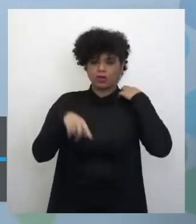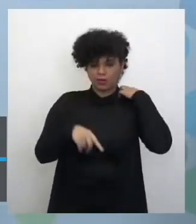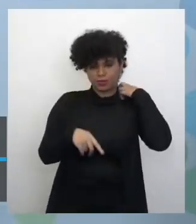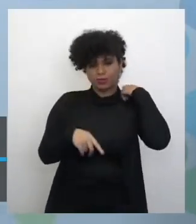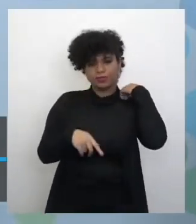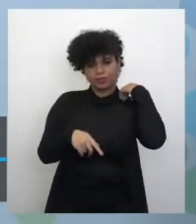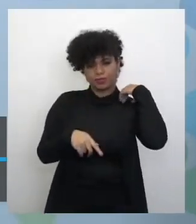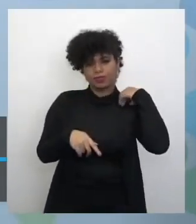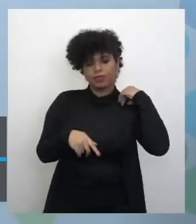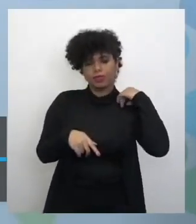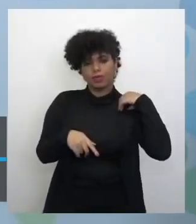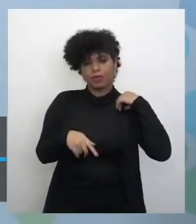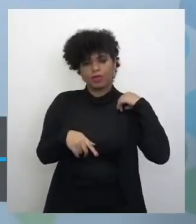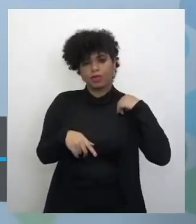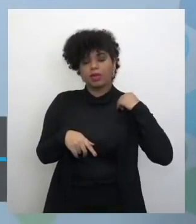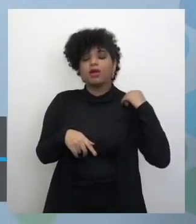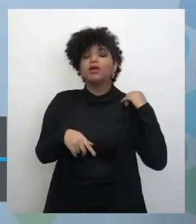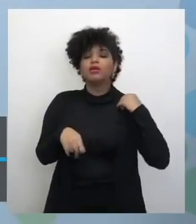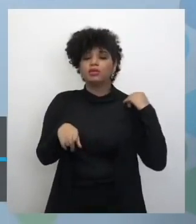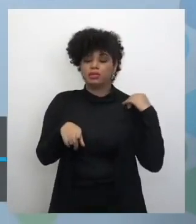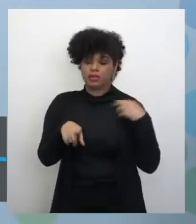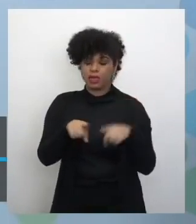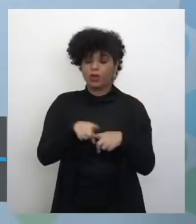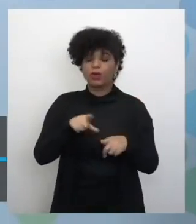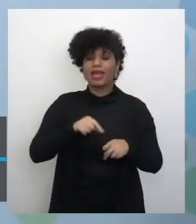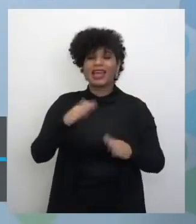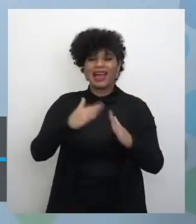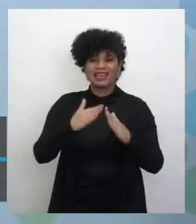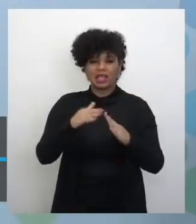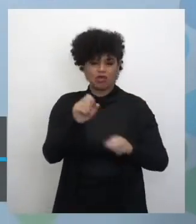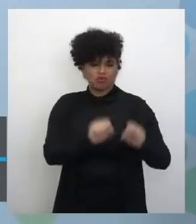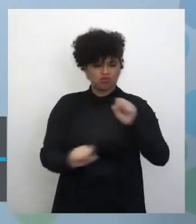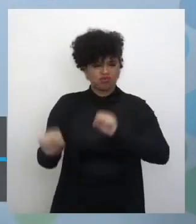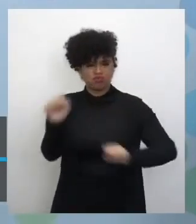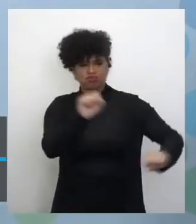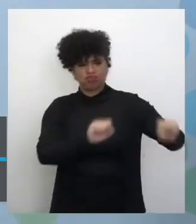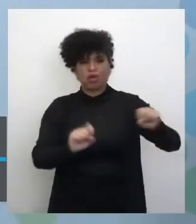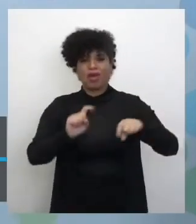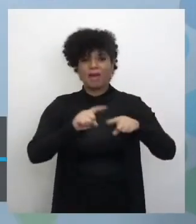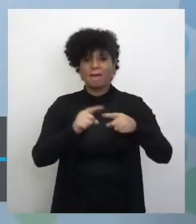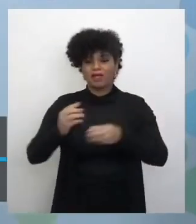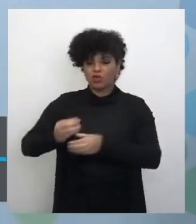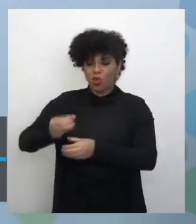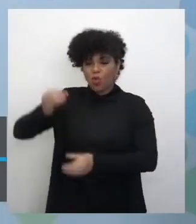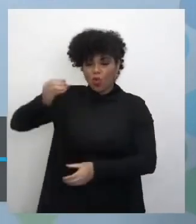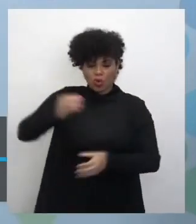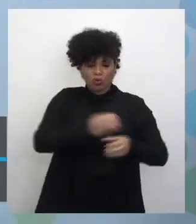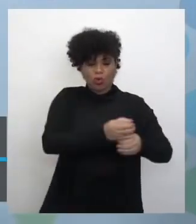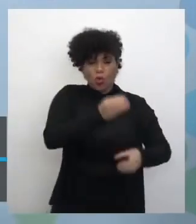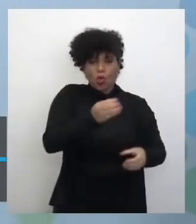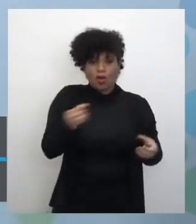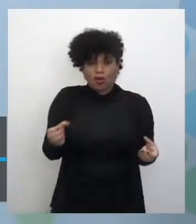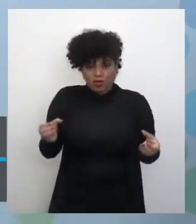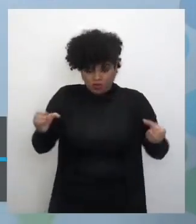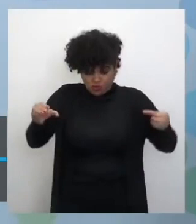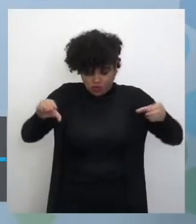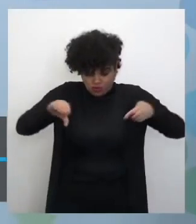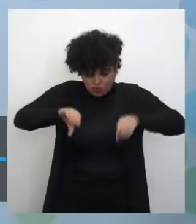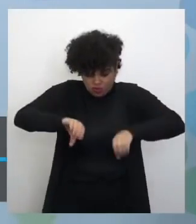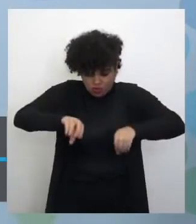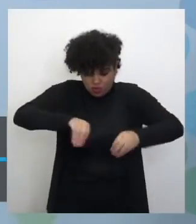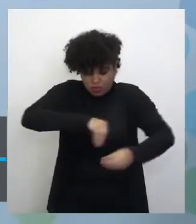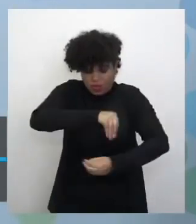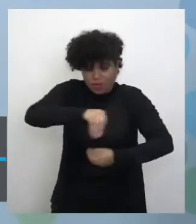A Ilane já emendou já nas faxinas com produtos de limpeza. O Pro Francisco colocou faxina, limpeza. Pro